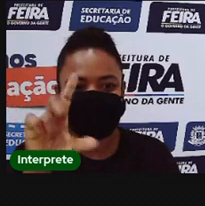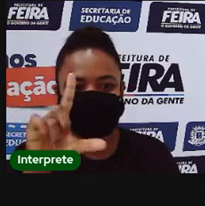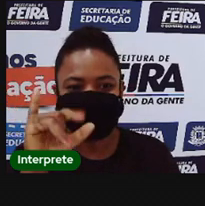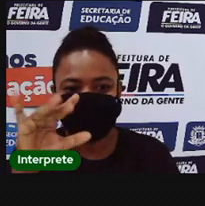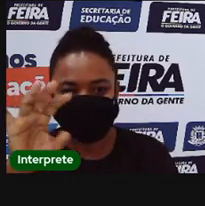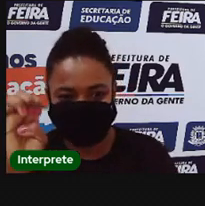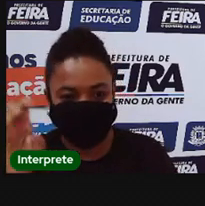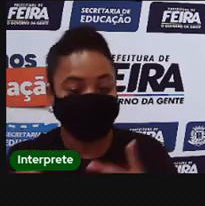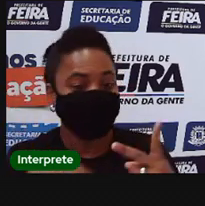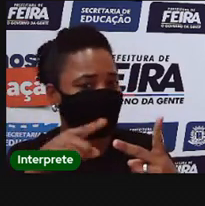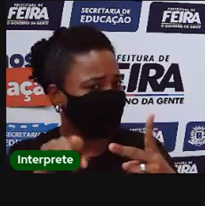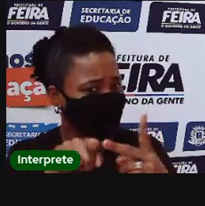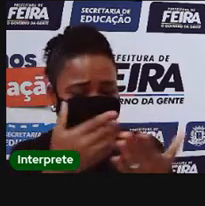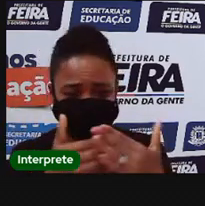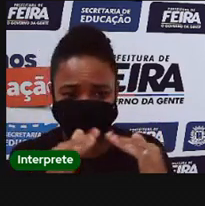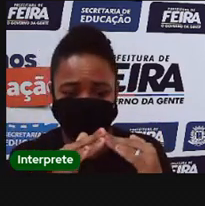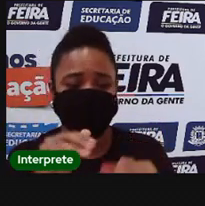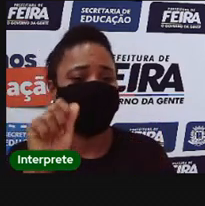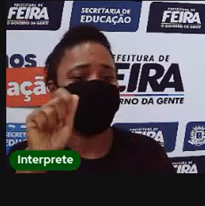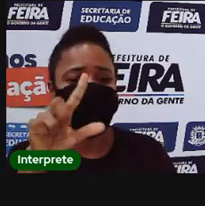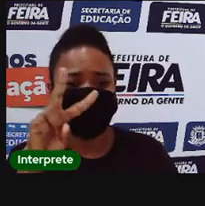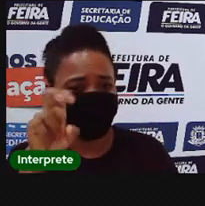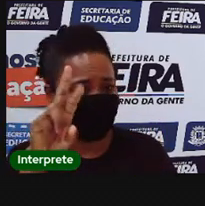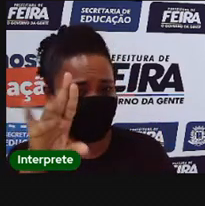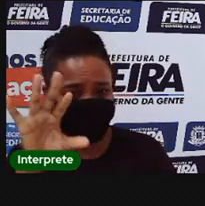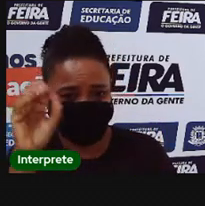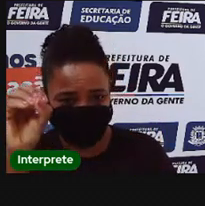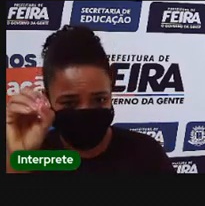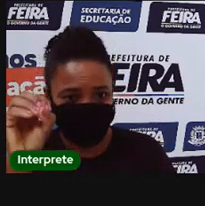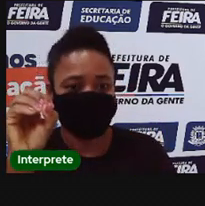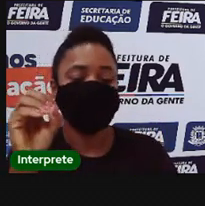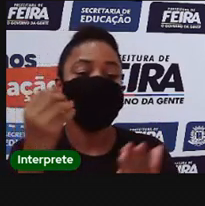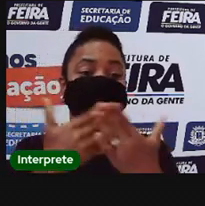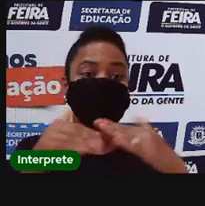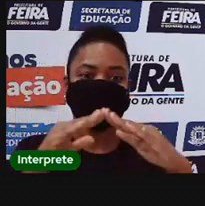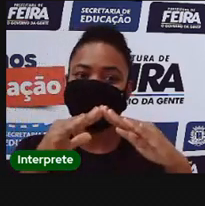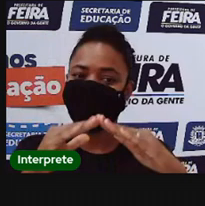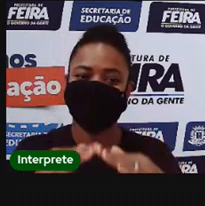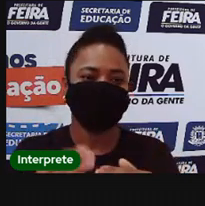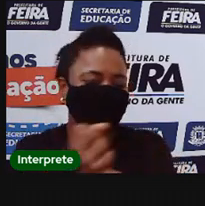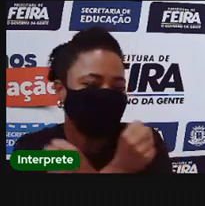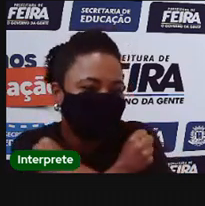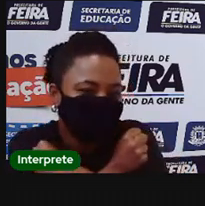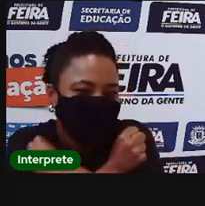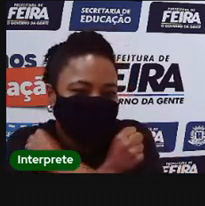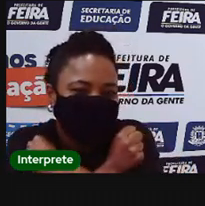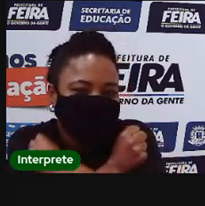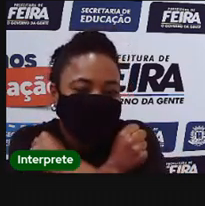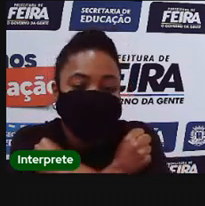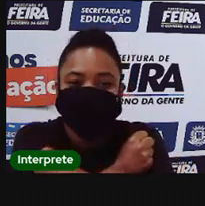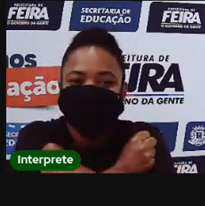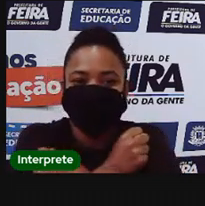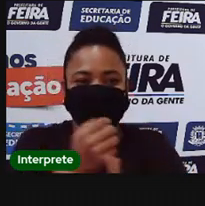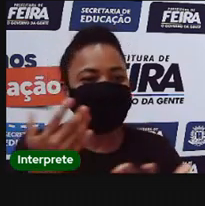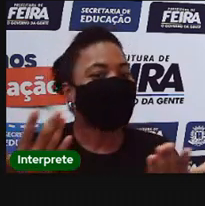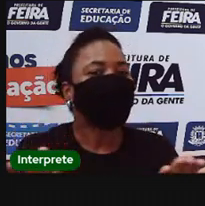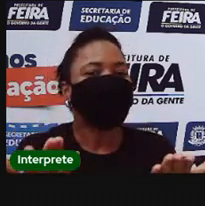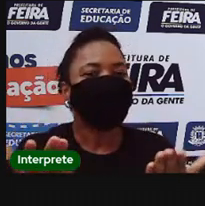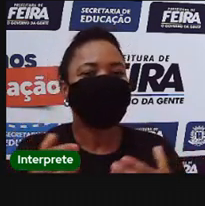Álvaro Pereira Boaventura. Um abraço aí especial para a escola municipal Ana Brandoa, que